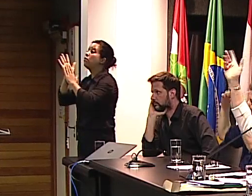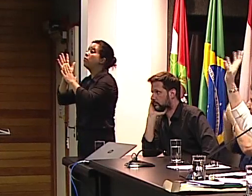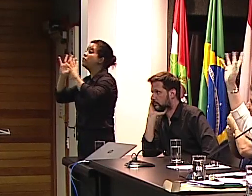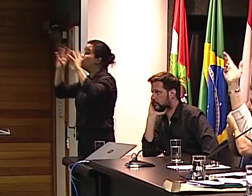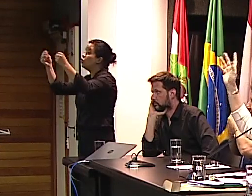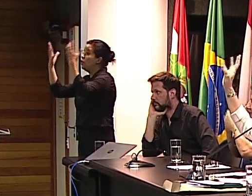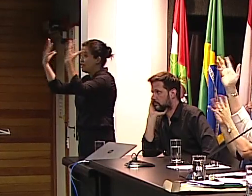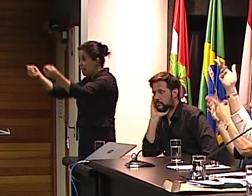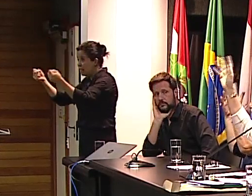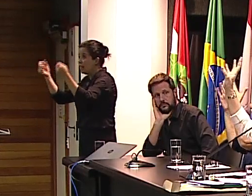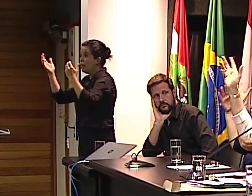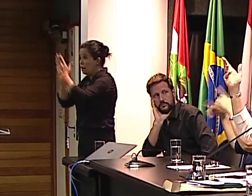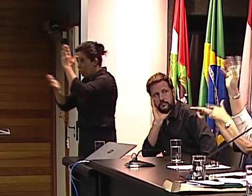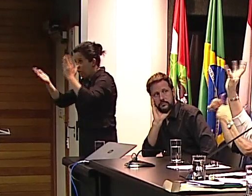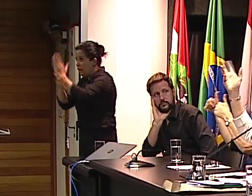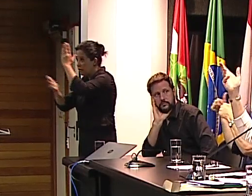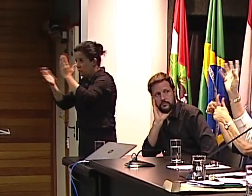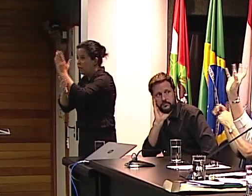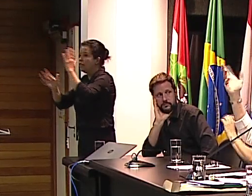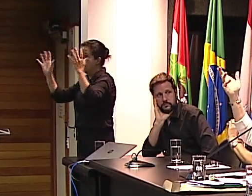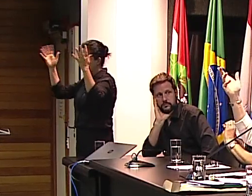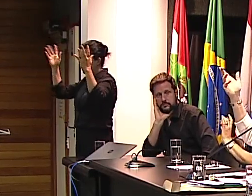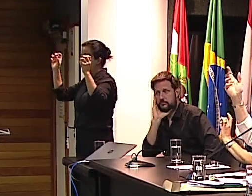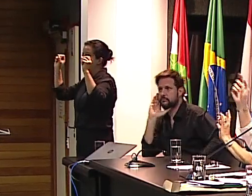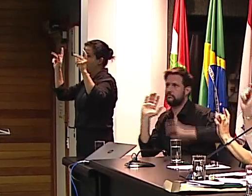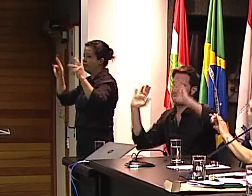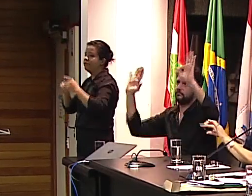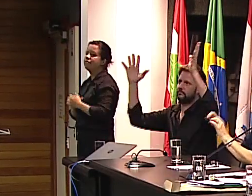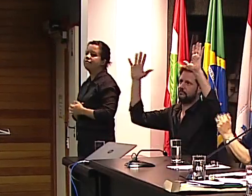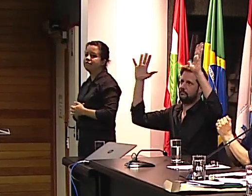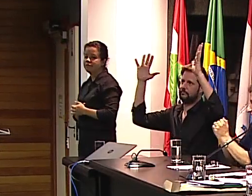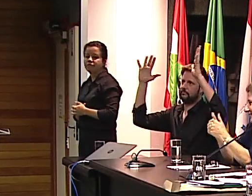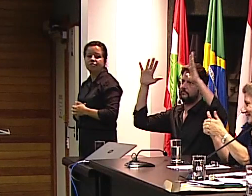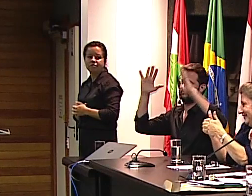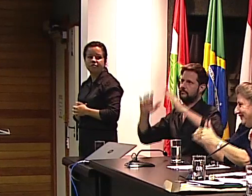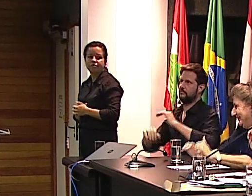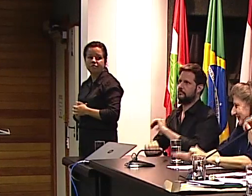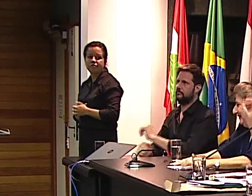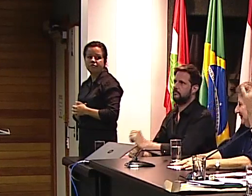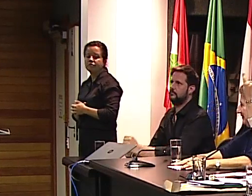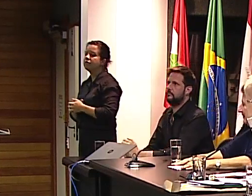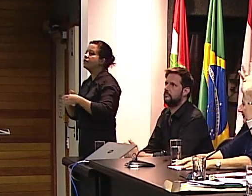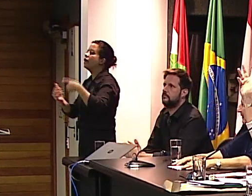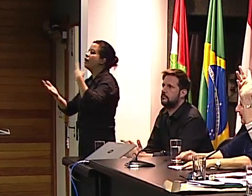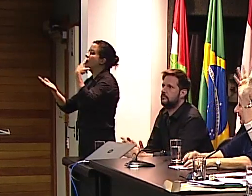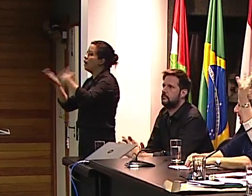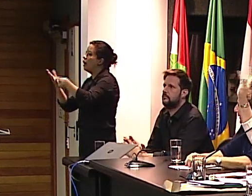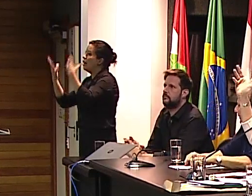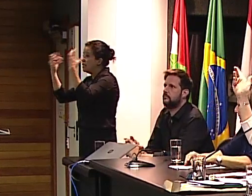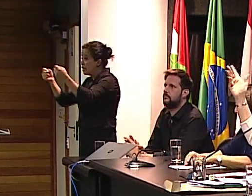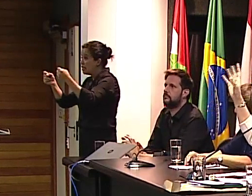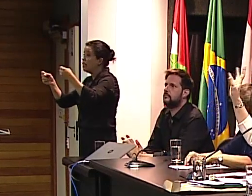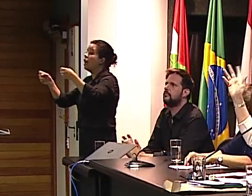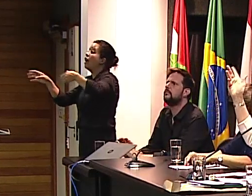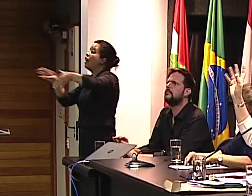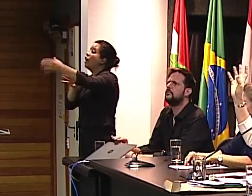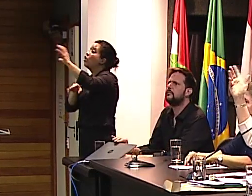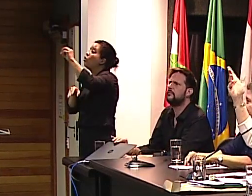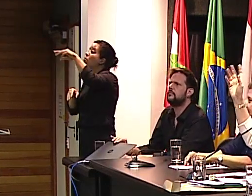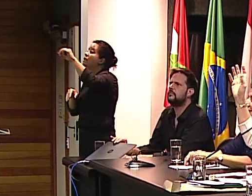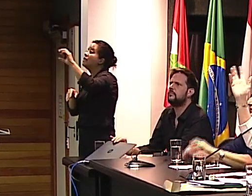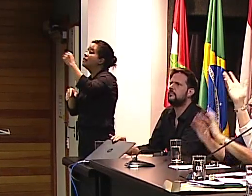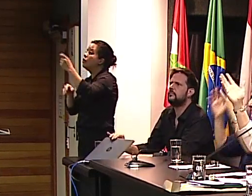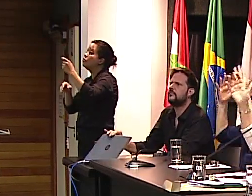propostas aprovadas? Sim, okay. Apoiado. Temos acordo na comissão, nos 5